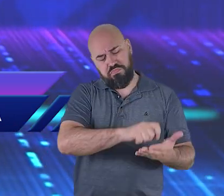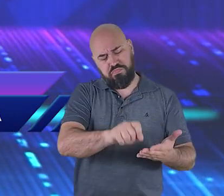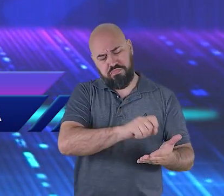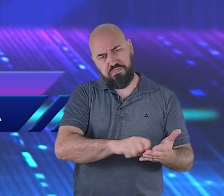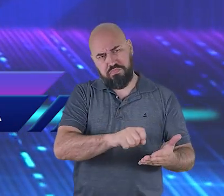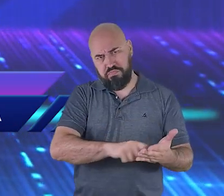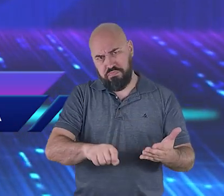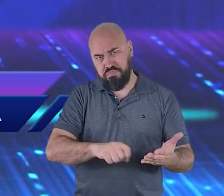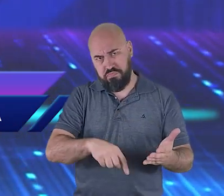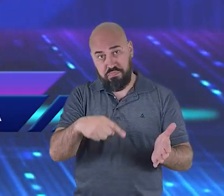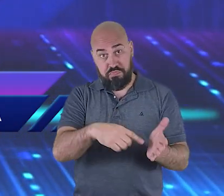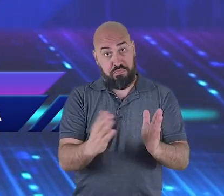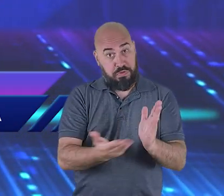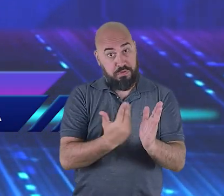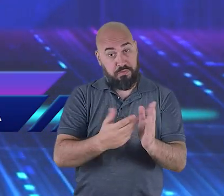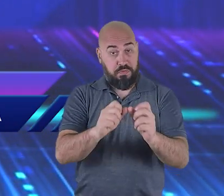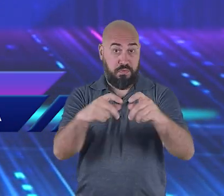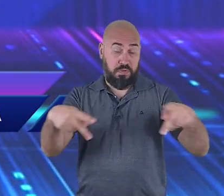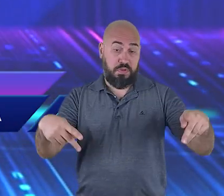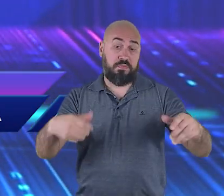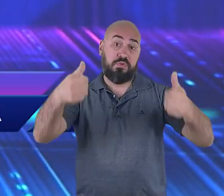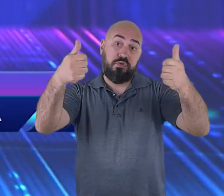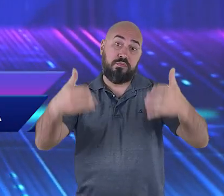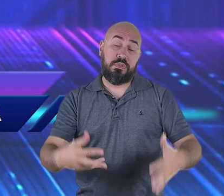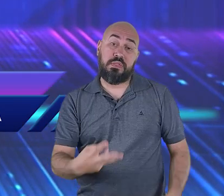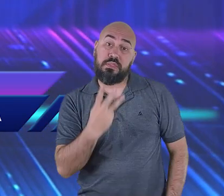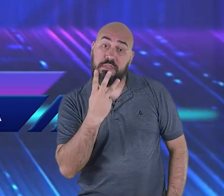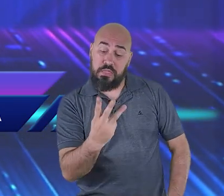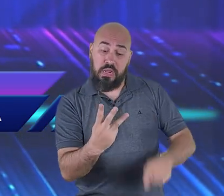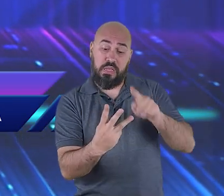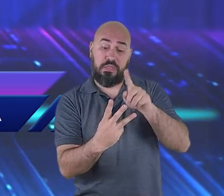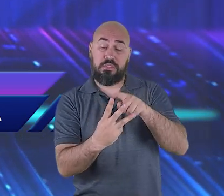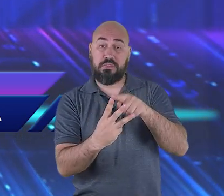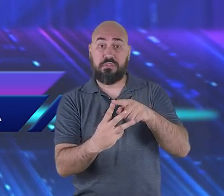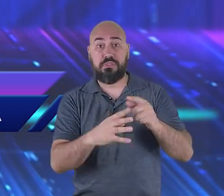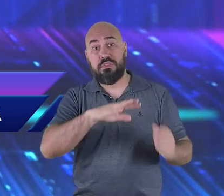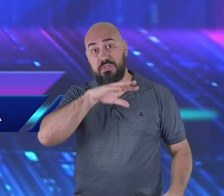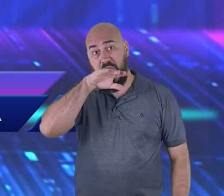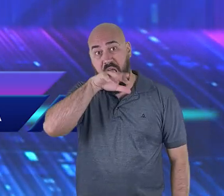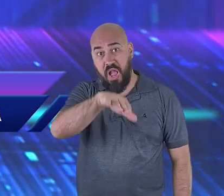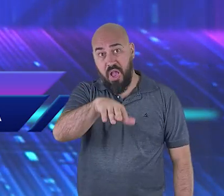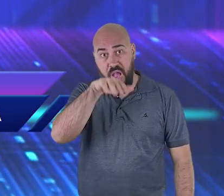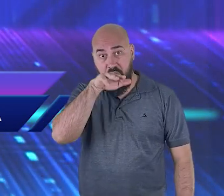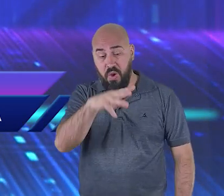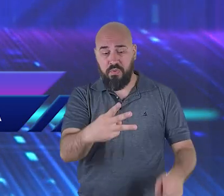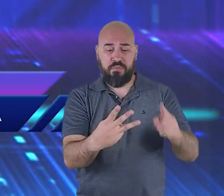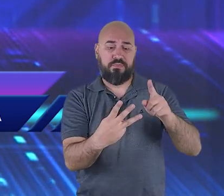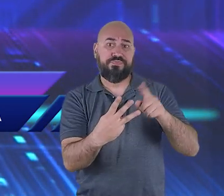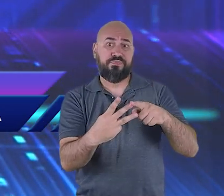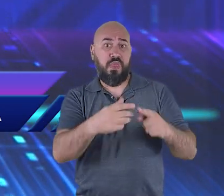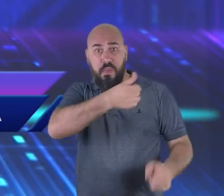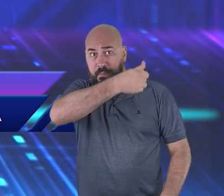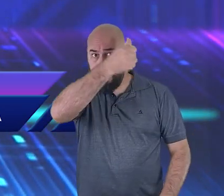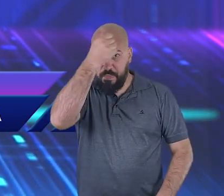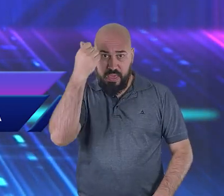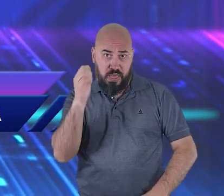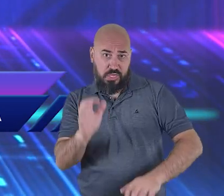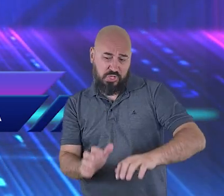besta que sobe da terra. No estudo de hoje, nós vamos nos concentrar